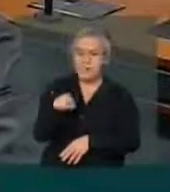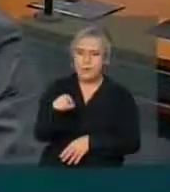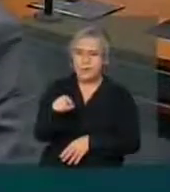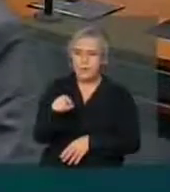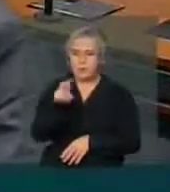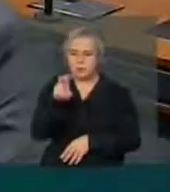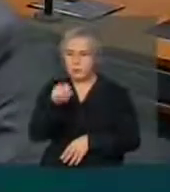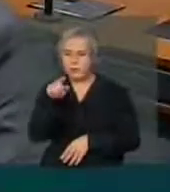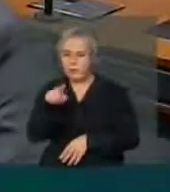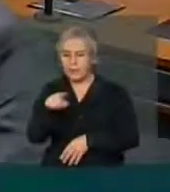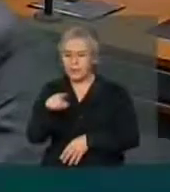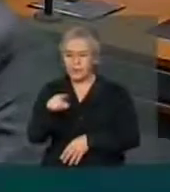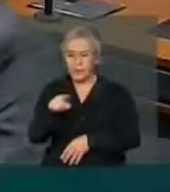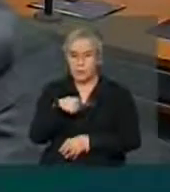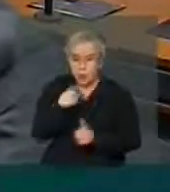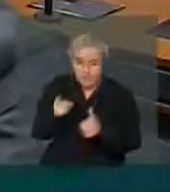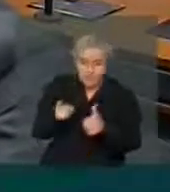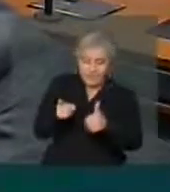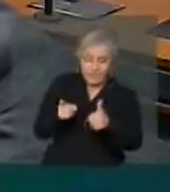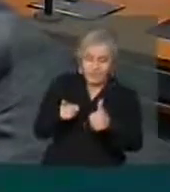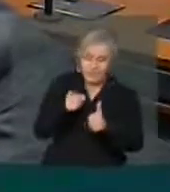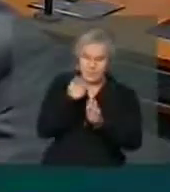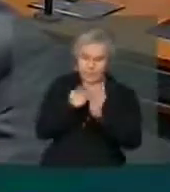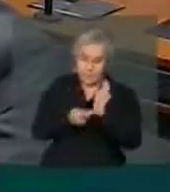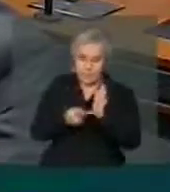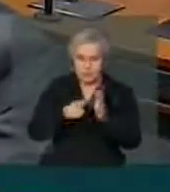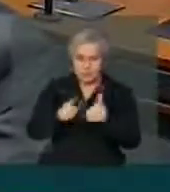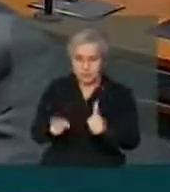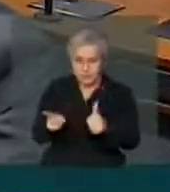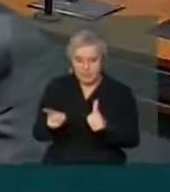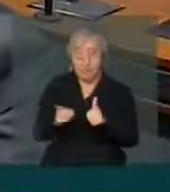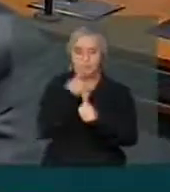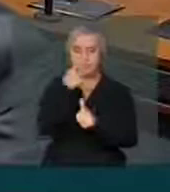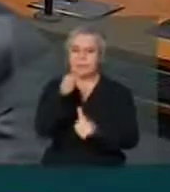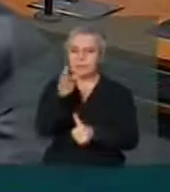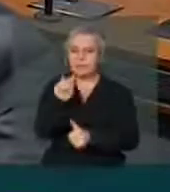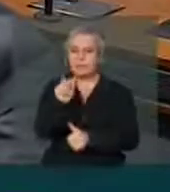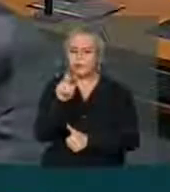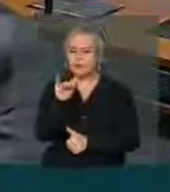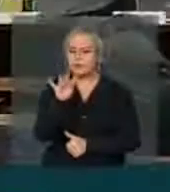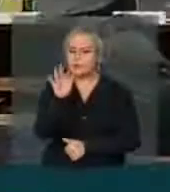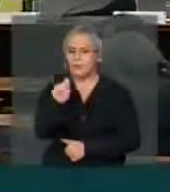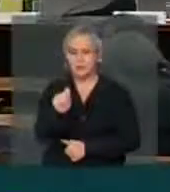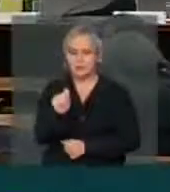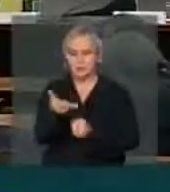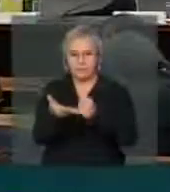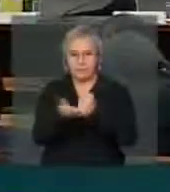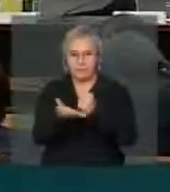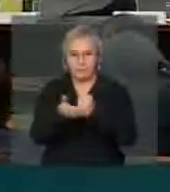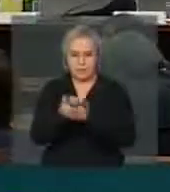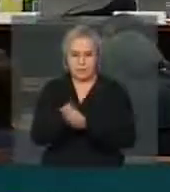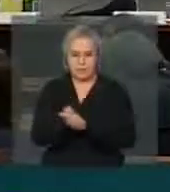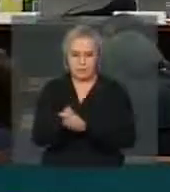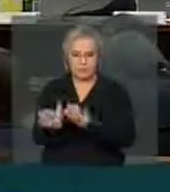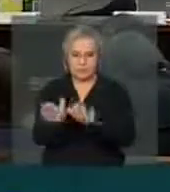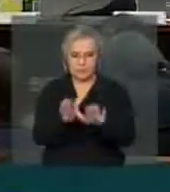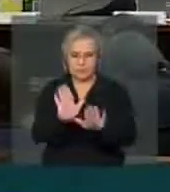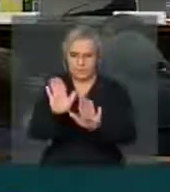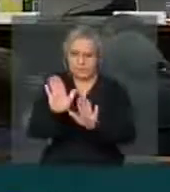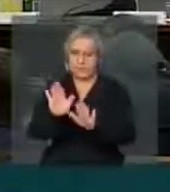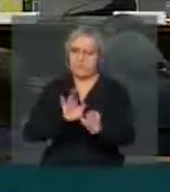e 50 mil, número 1, presidente, é questão de ordem. A tarifa básica. Só uma licença, deputado Nelson, questão de ordem, deputado... Presidente, é